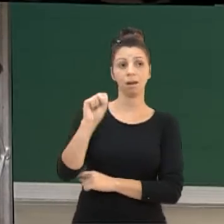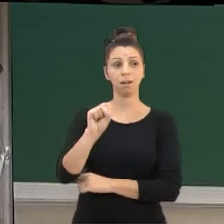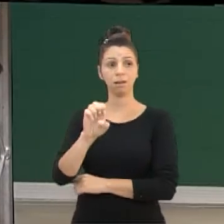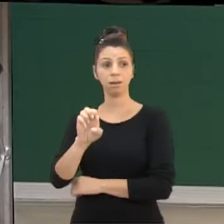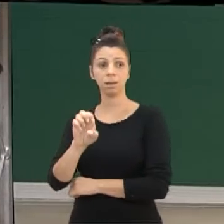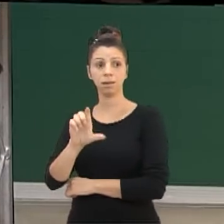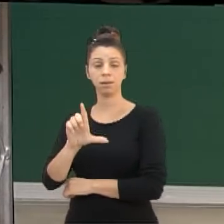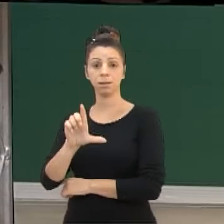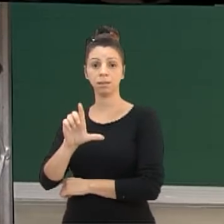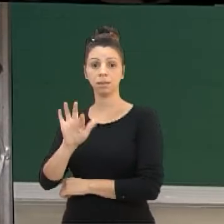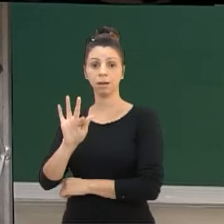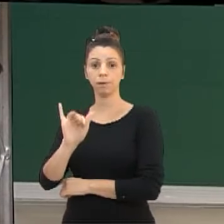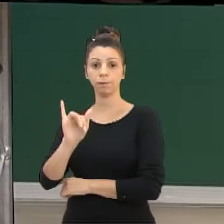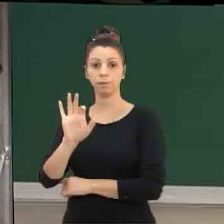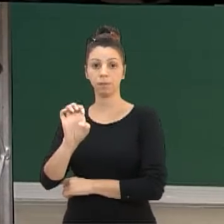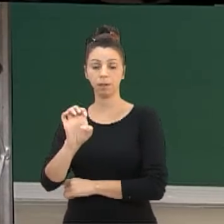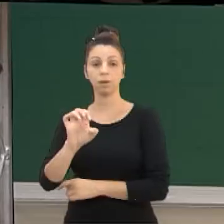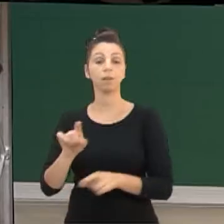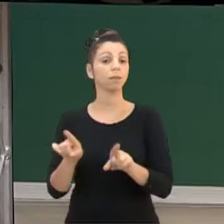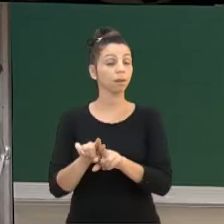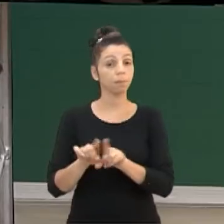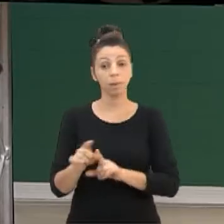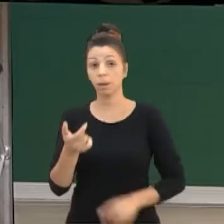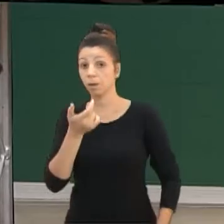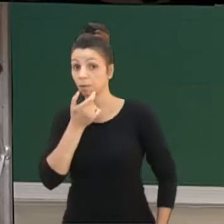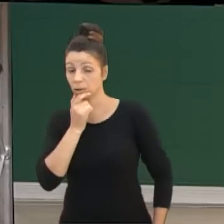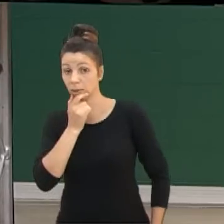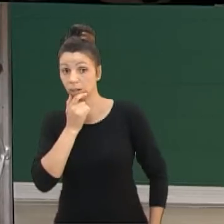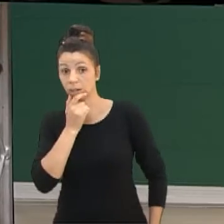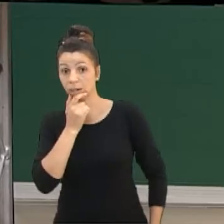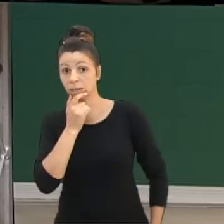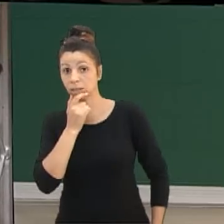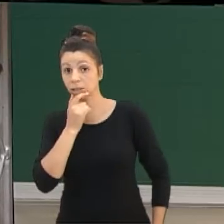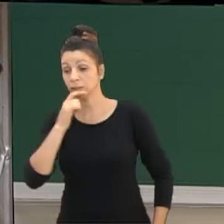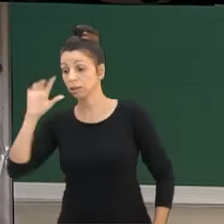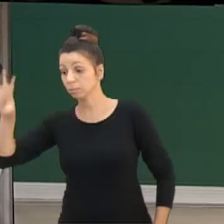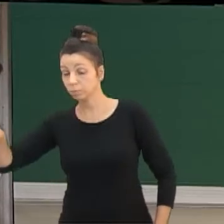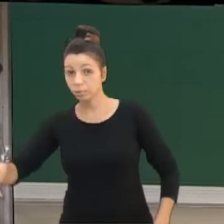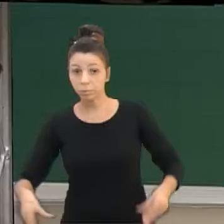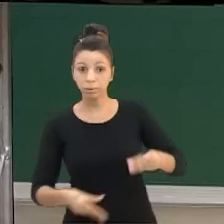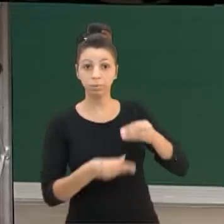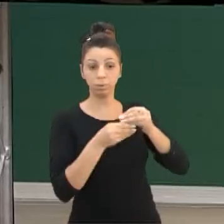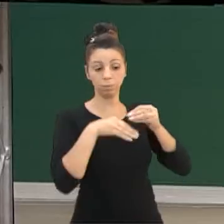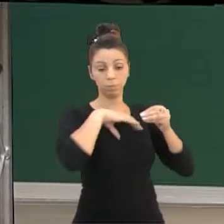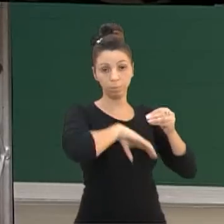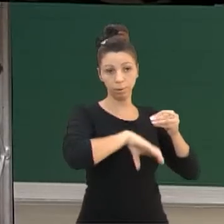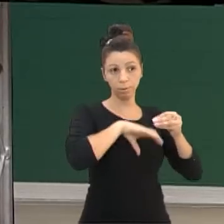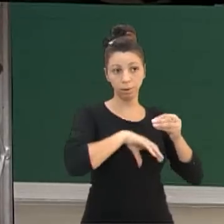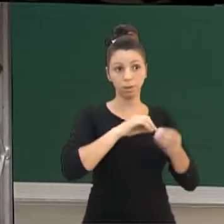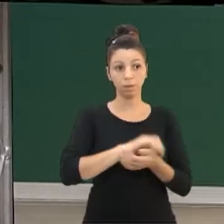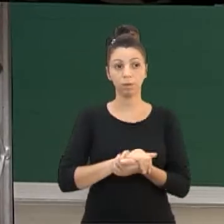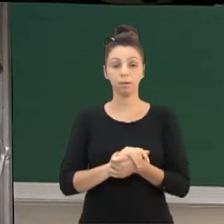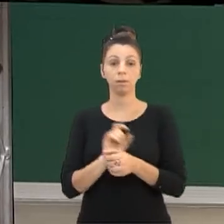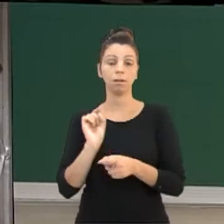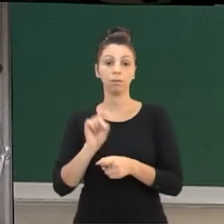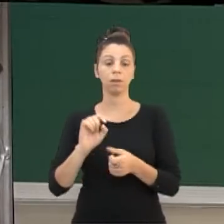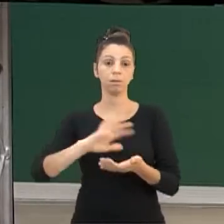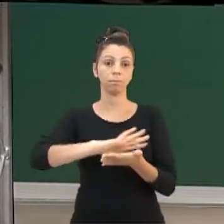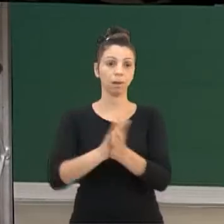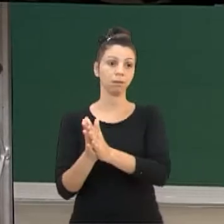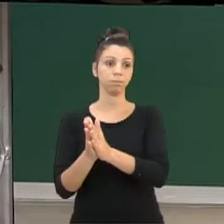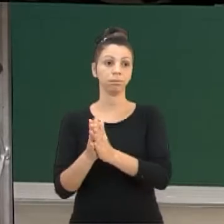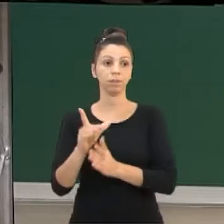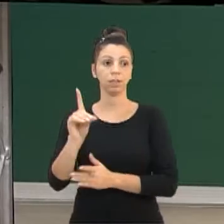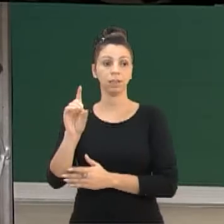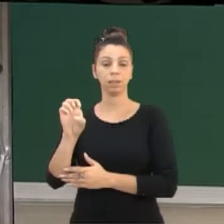né? Selfie vem do inglês, ela também já foi incorporada à língua portuguesa. Deletar, para os alunos que são acostumados a digitar e os trabalhos